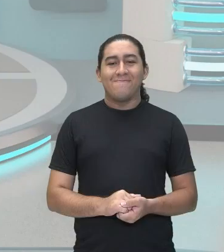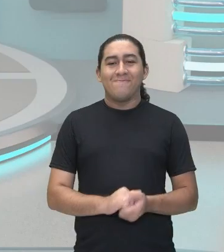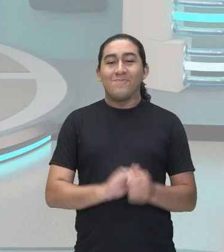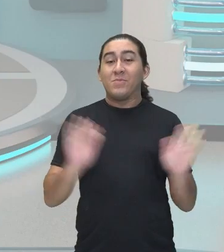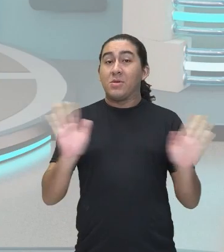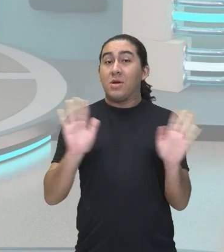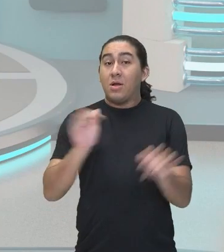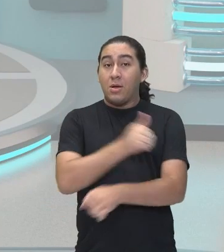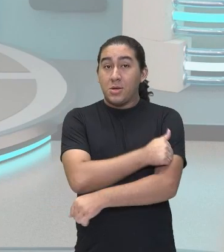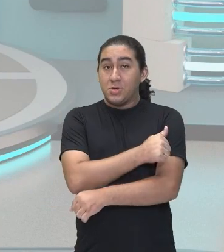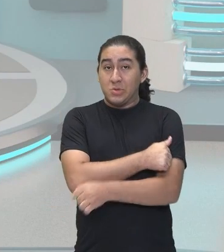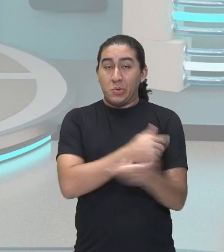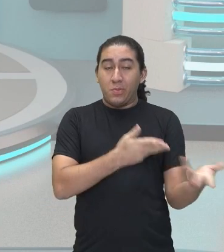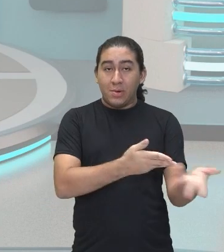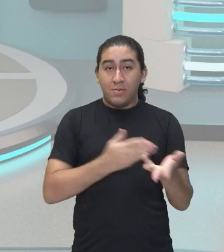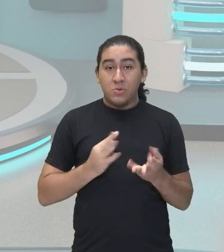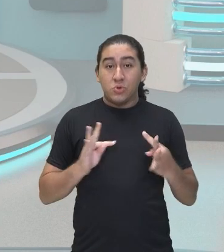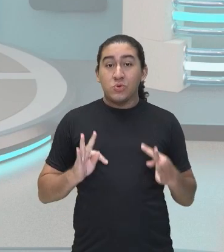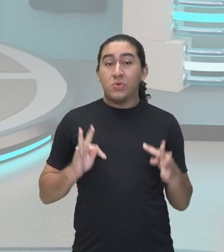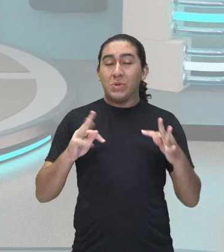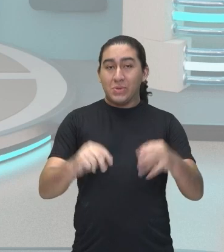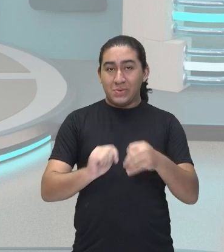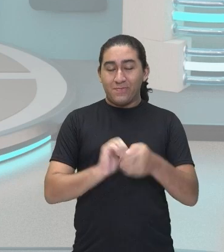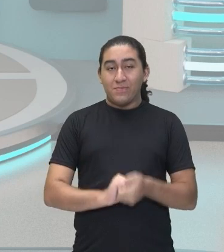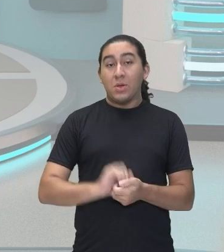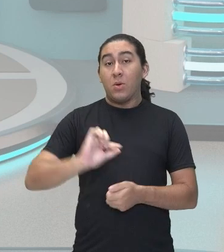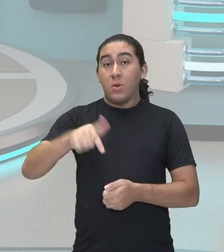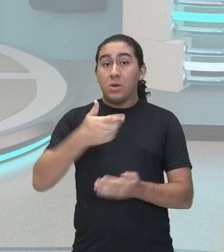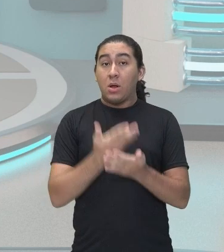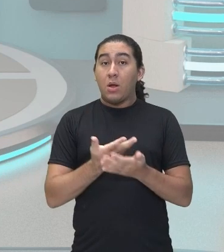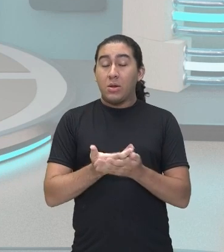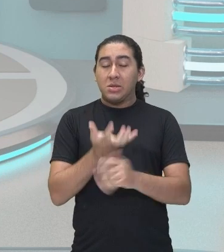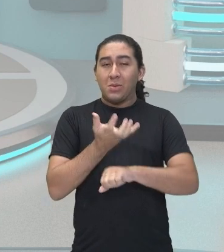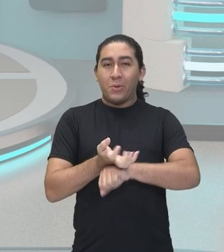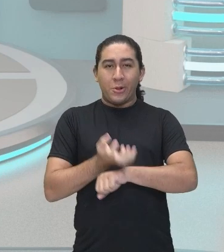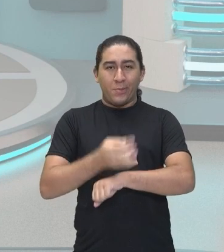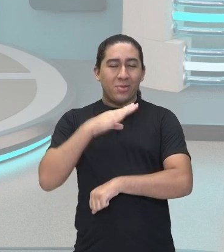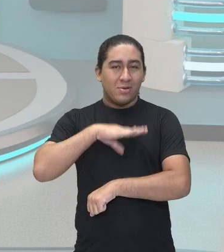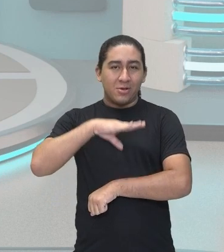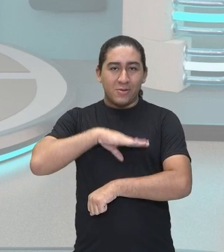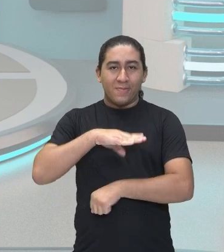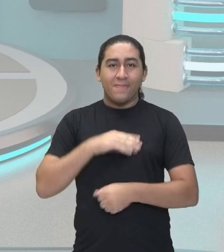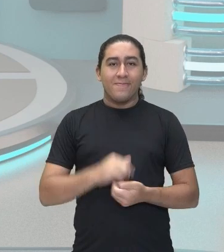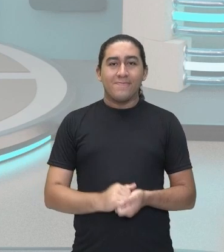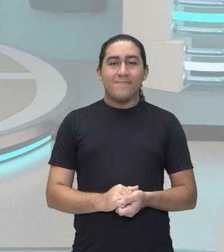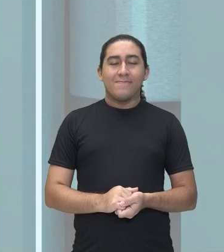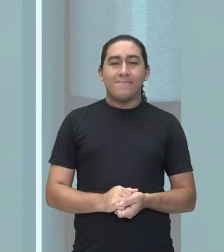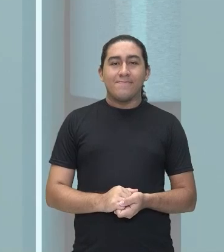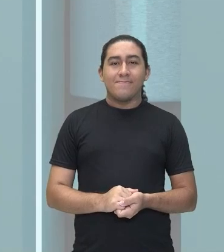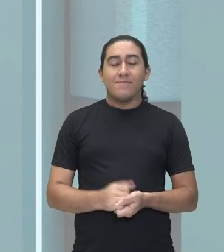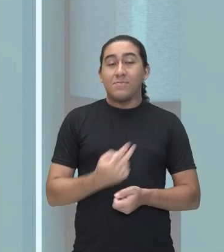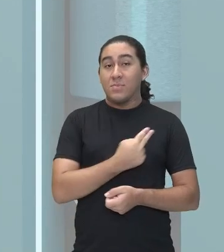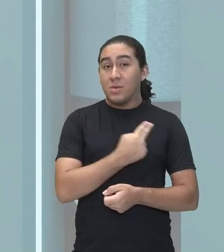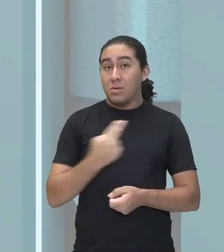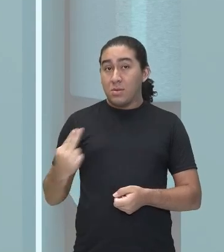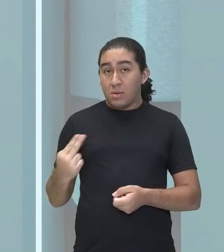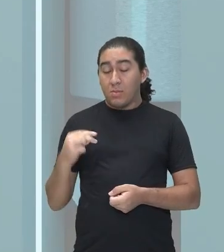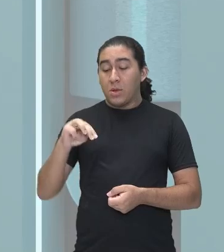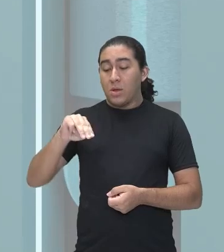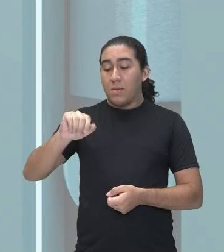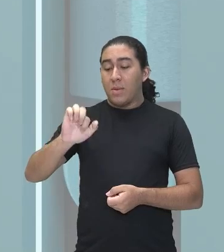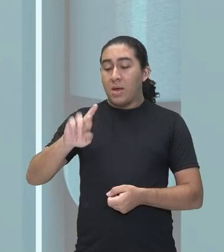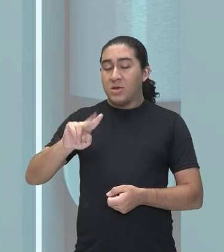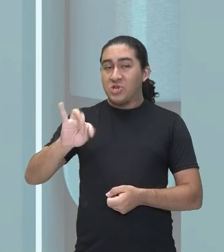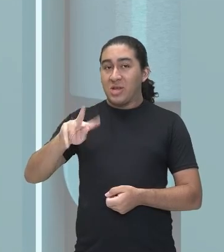Olá, pessoal! Sejam todos muito bem-vindos a mais uma aula de língua portuguesa. Sou a